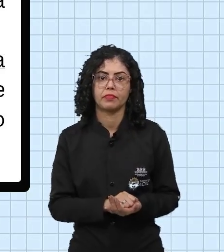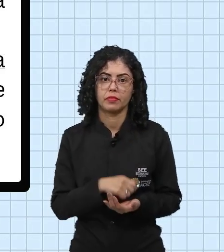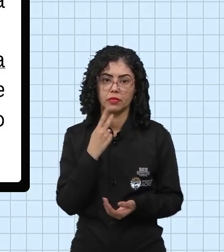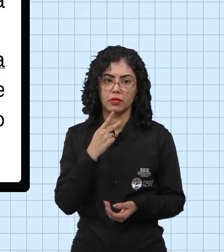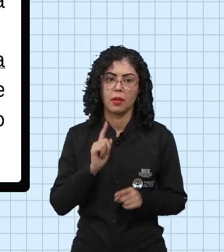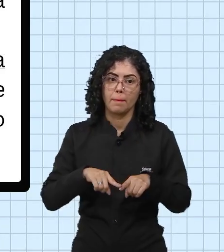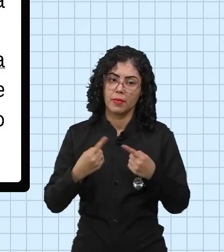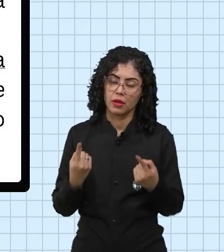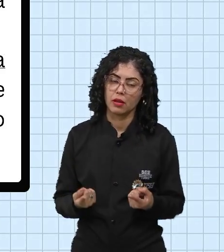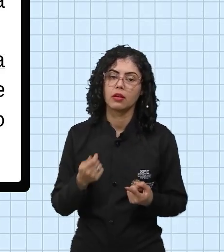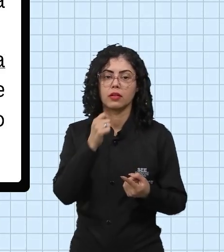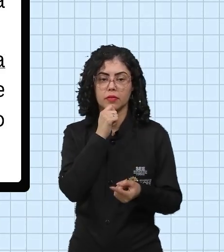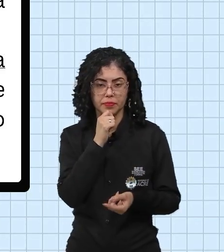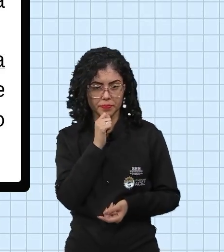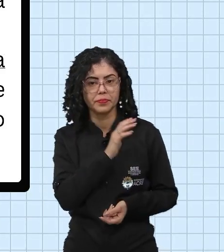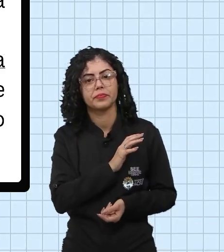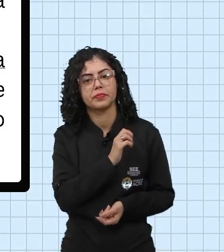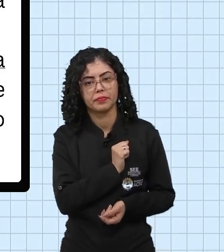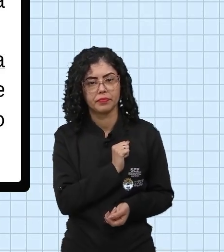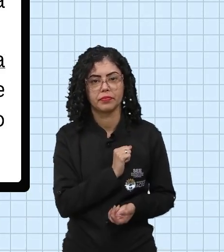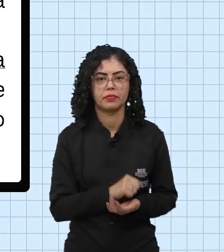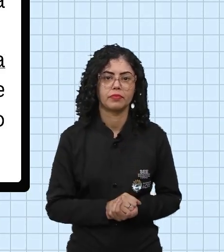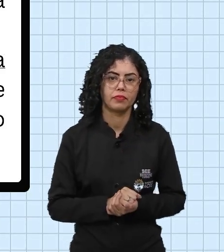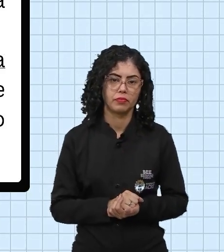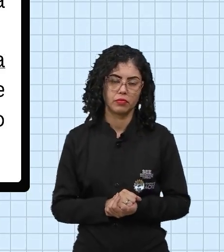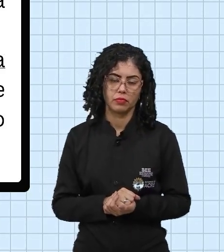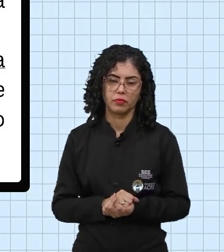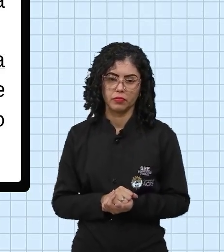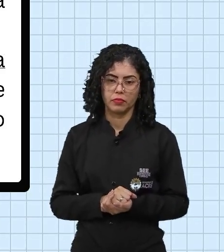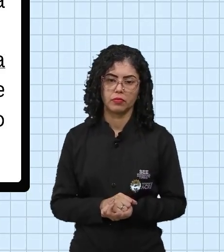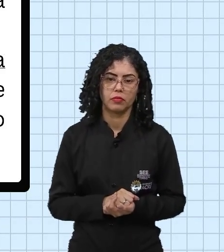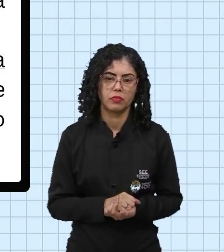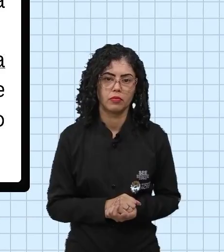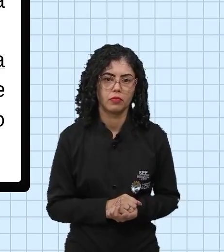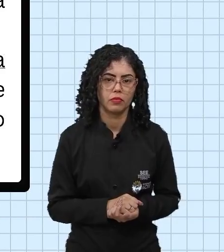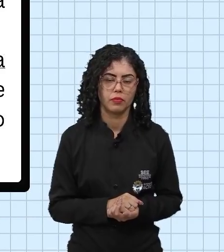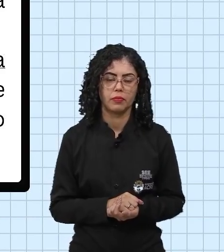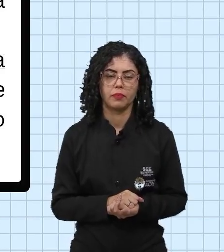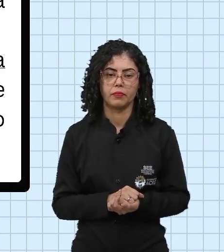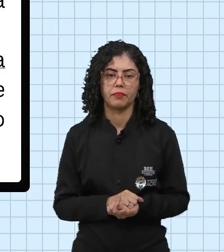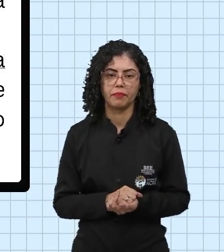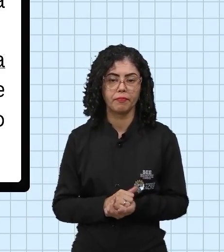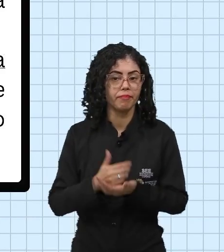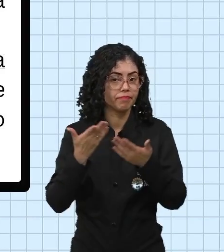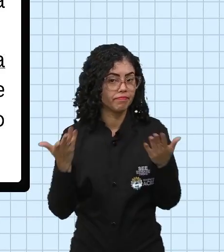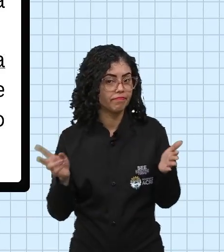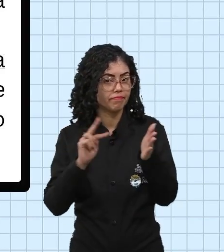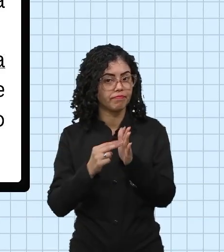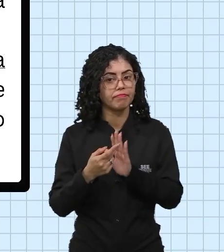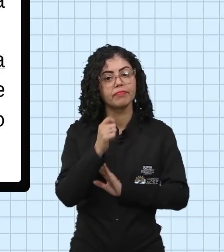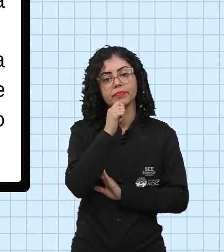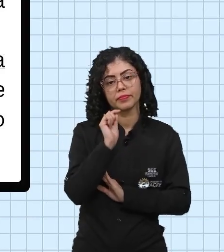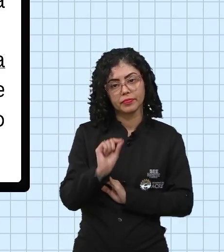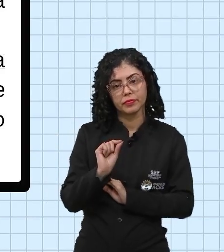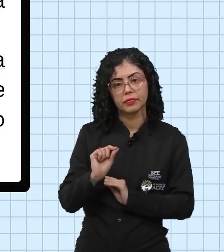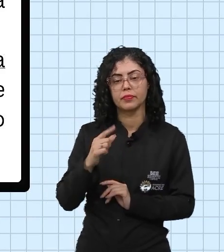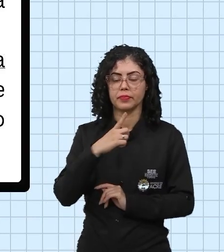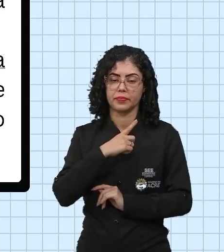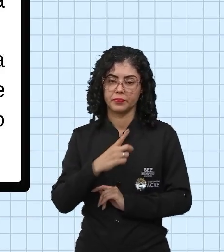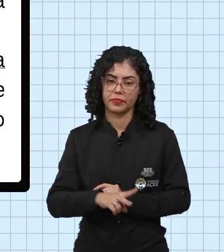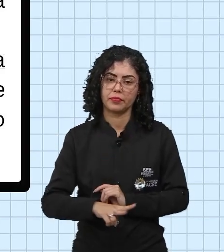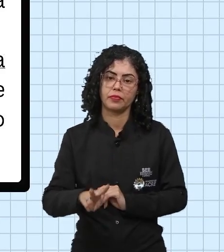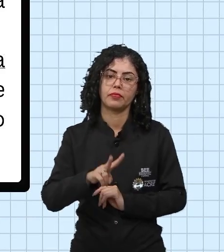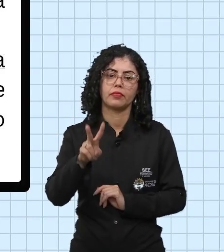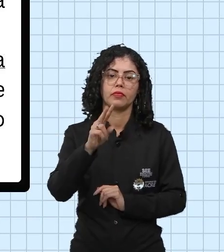diz que havia amor entre aqueles muros. Então, ele também dá um